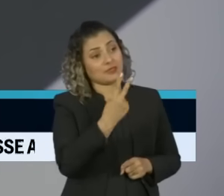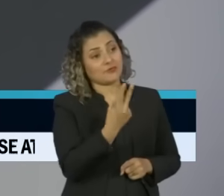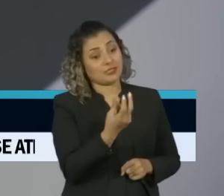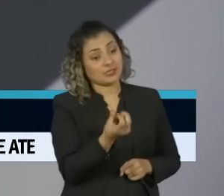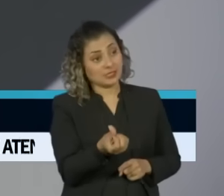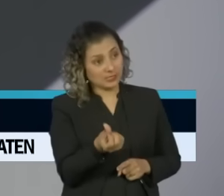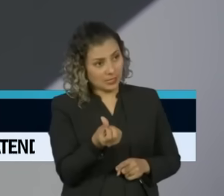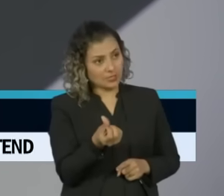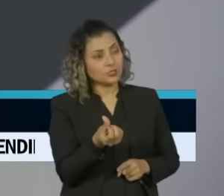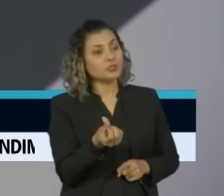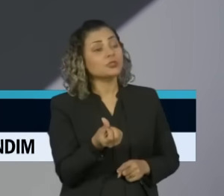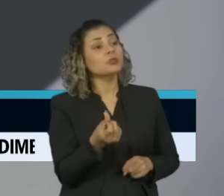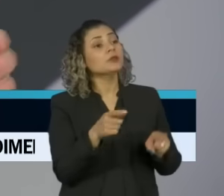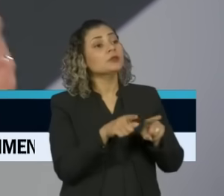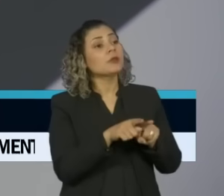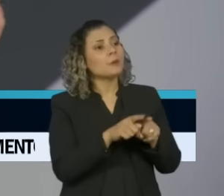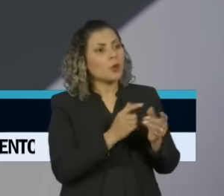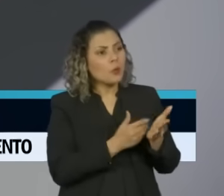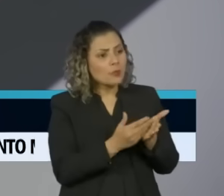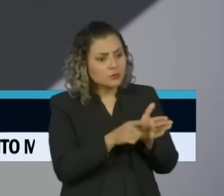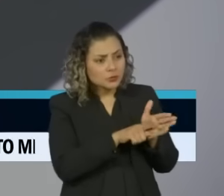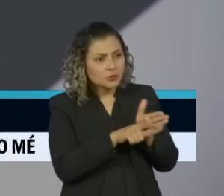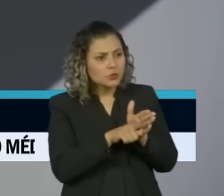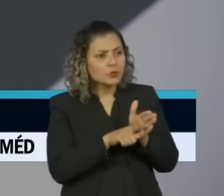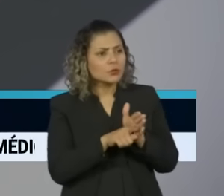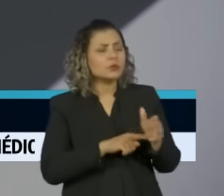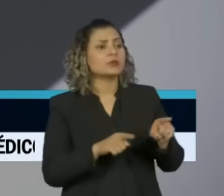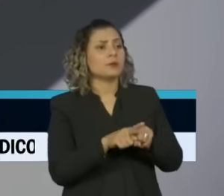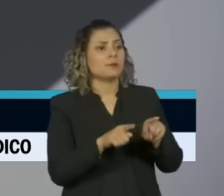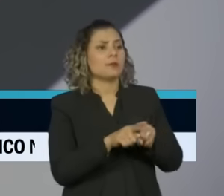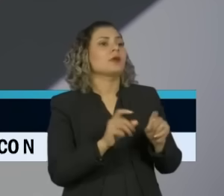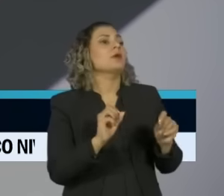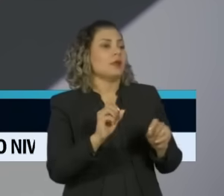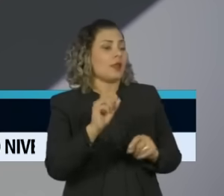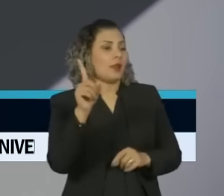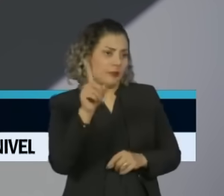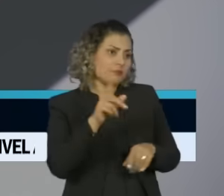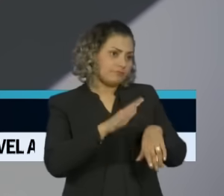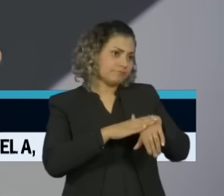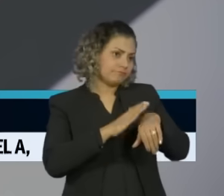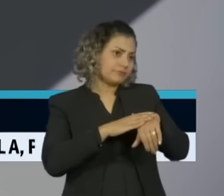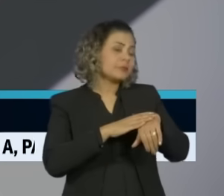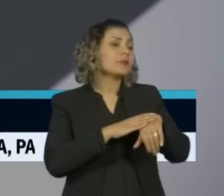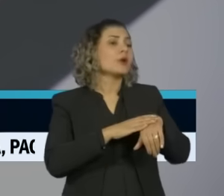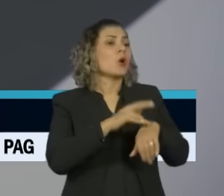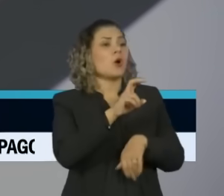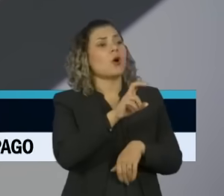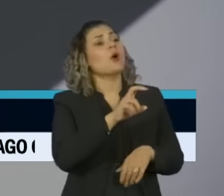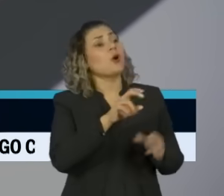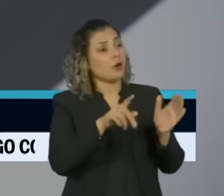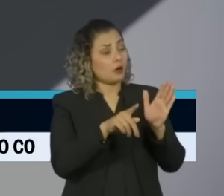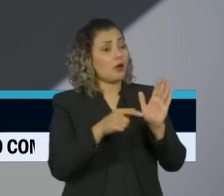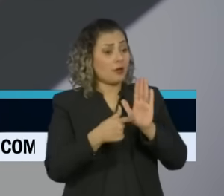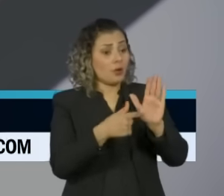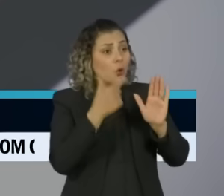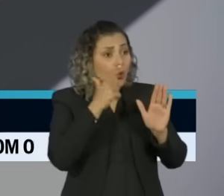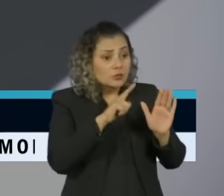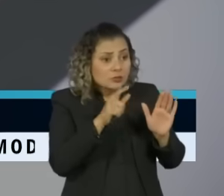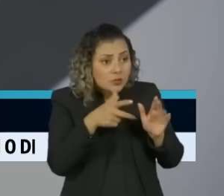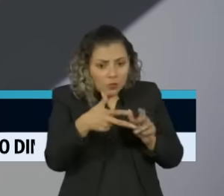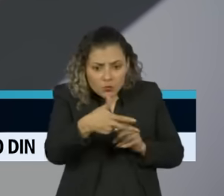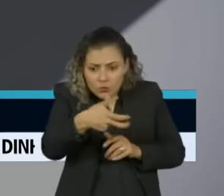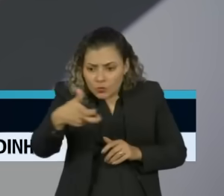1926, ele isola o fungo, aí o Florey e o Chang em Oxford, eles conseguem sintetizar e isolar o agente, mas ela só